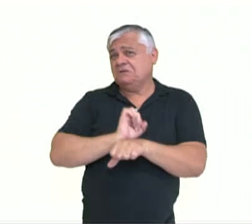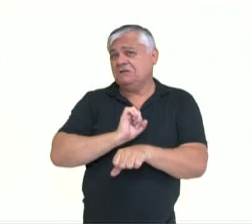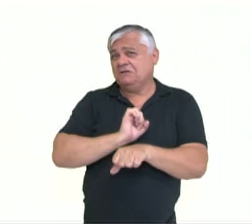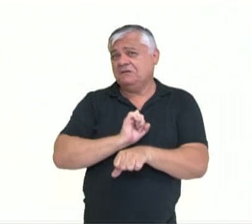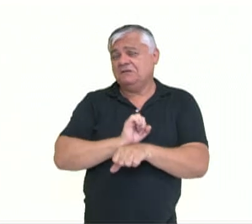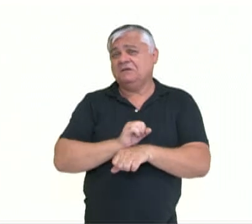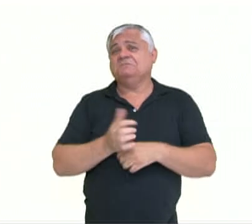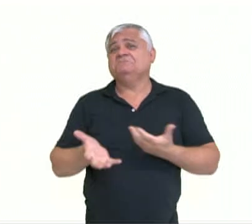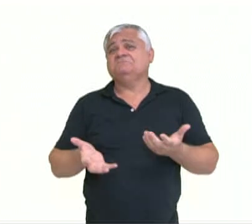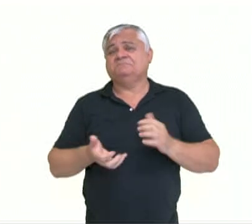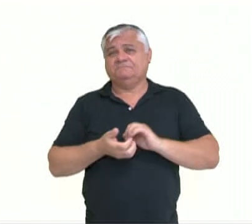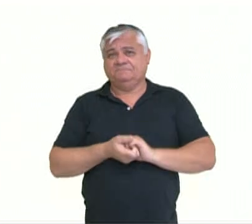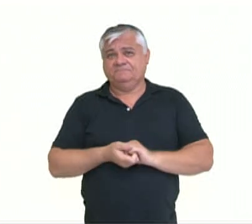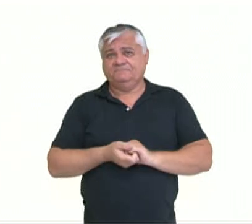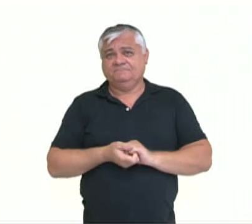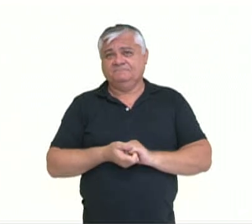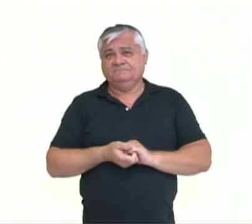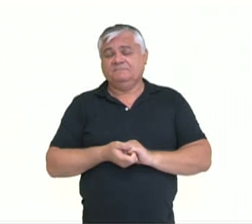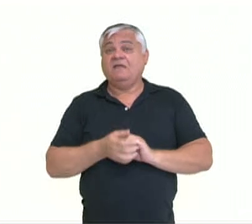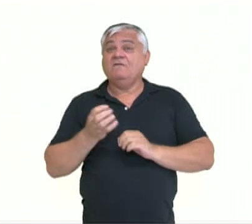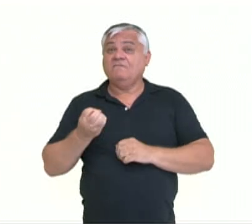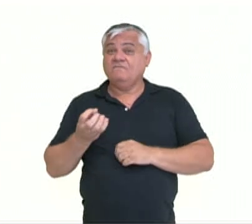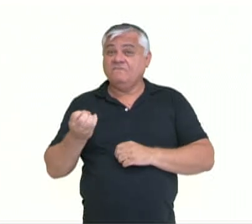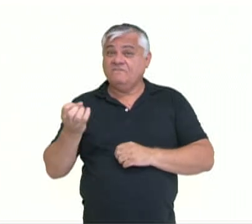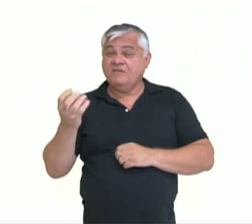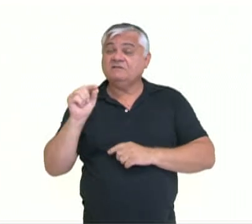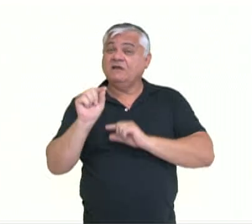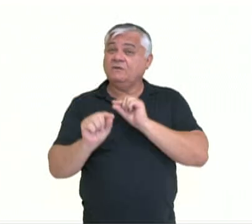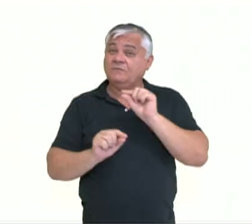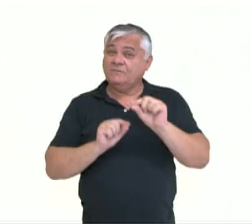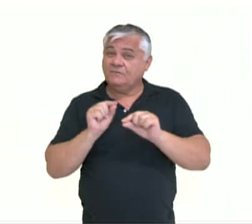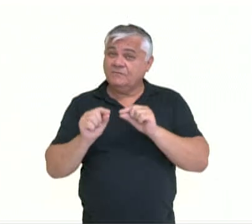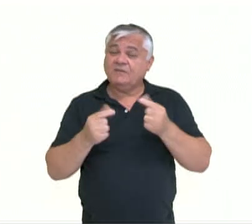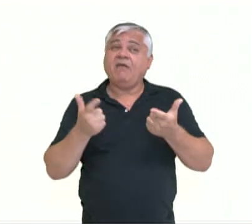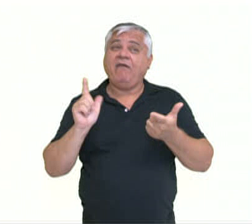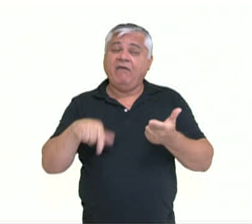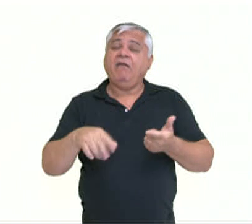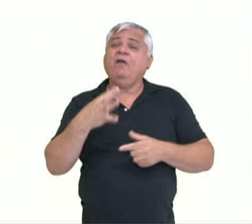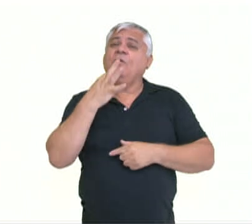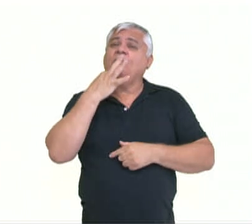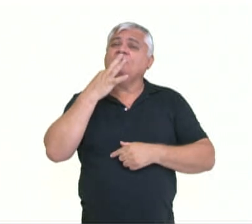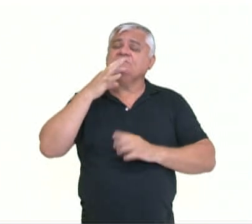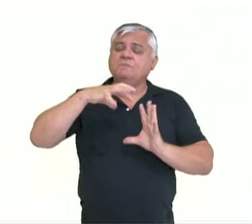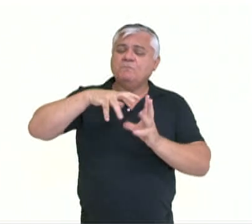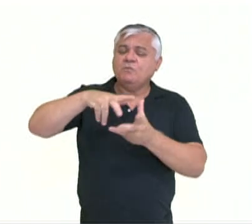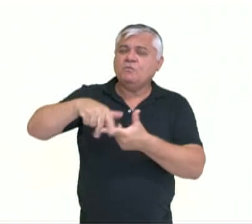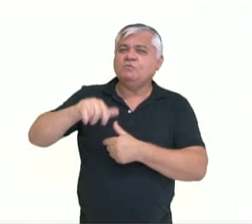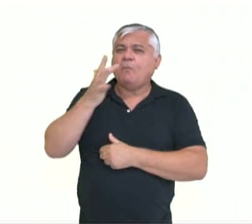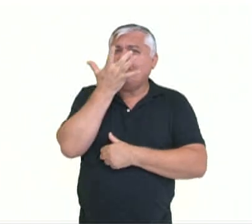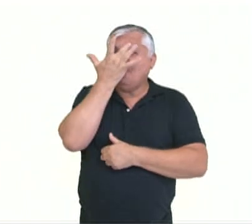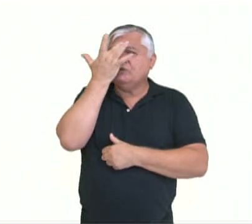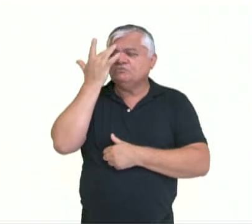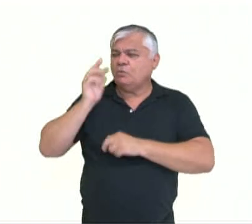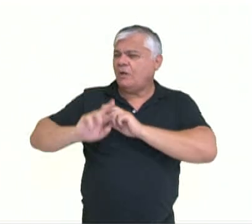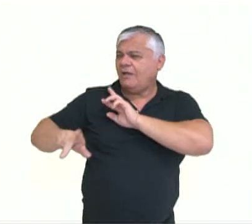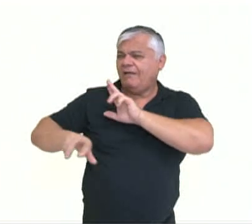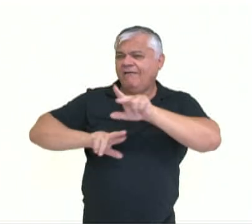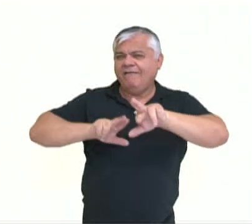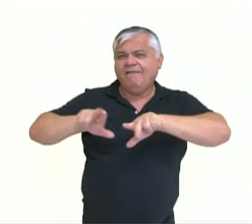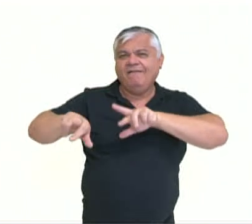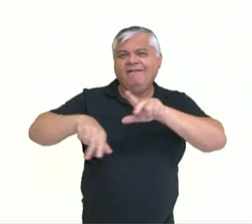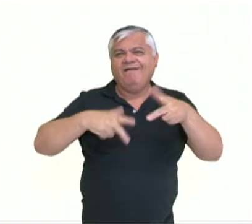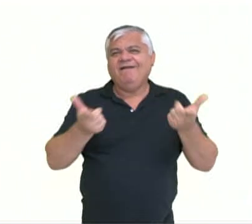besar. Viajar es volverse mundano, es conocer otra gente, es volver a